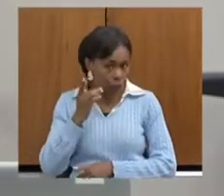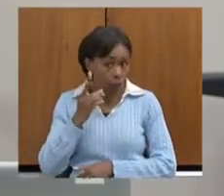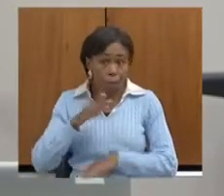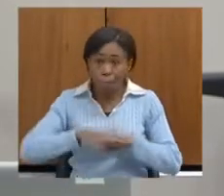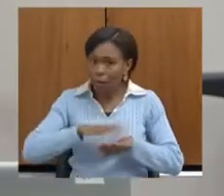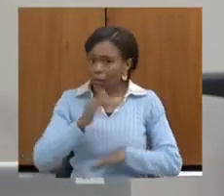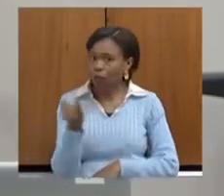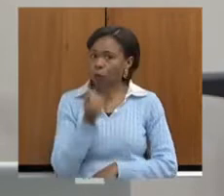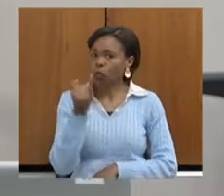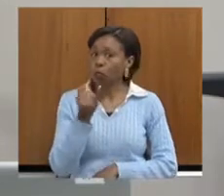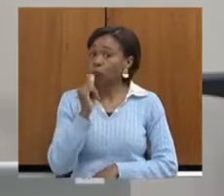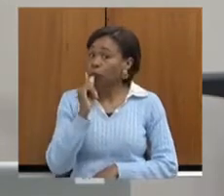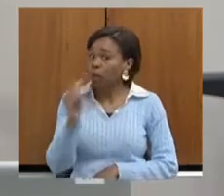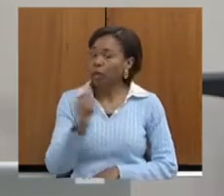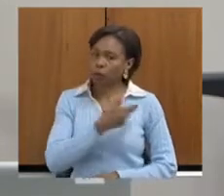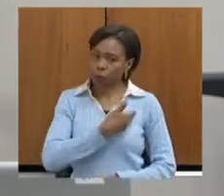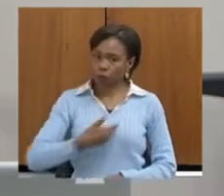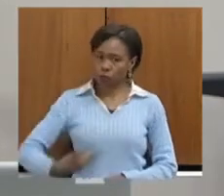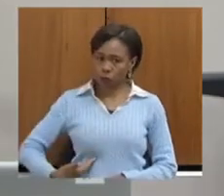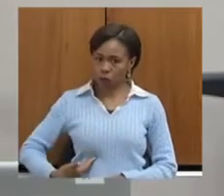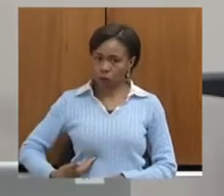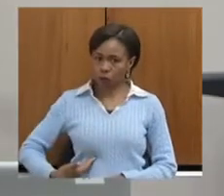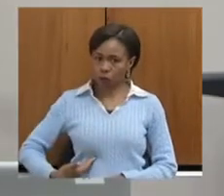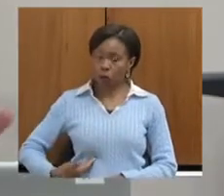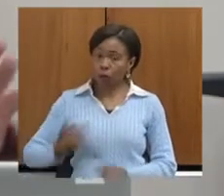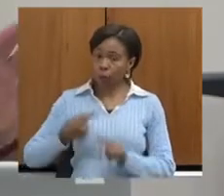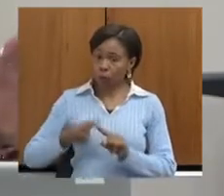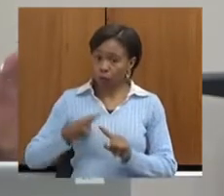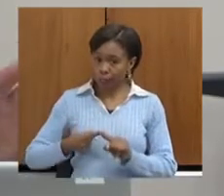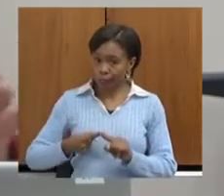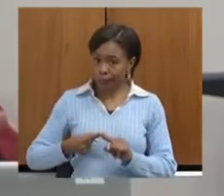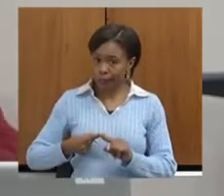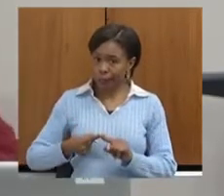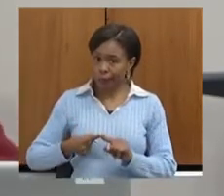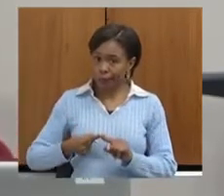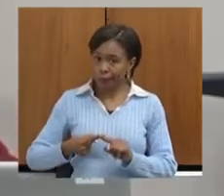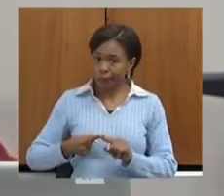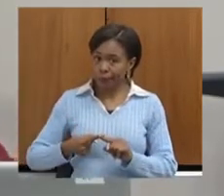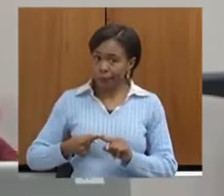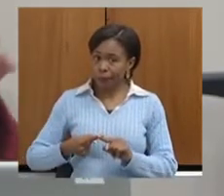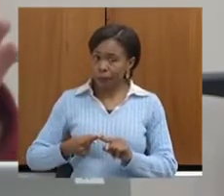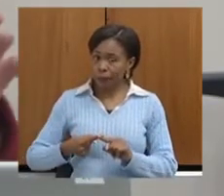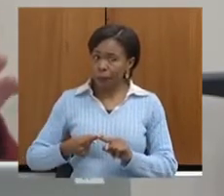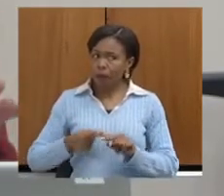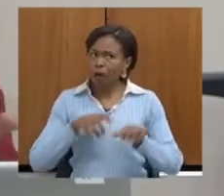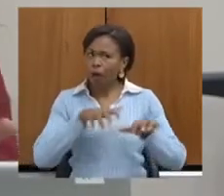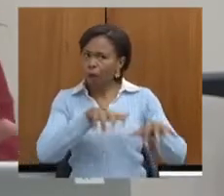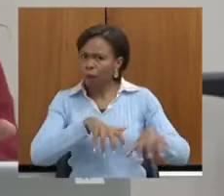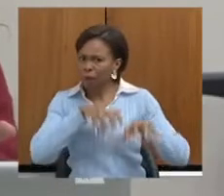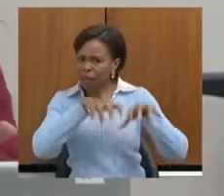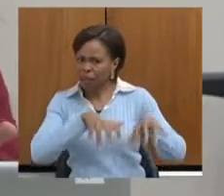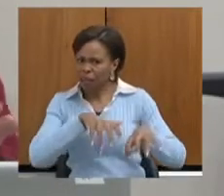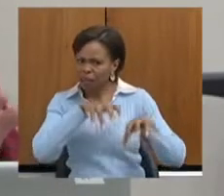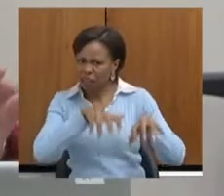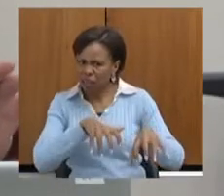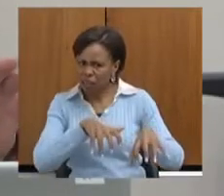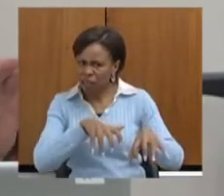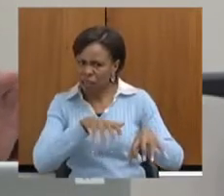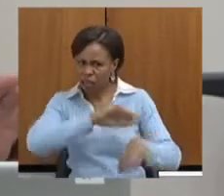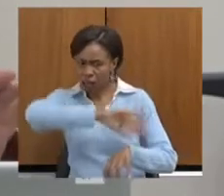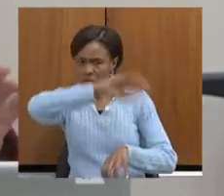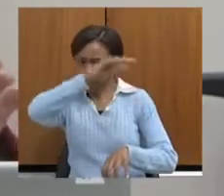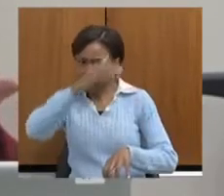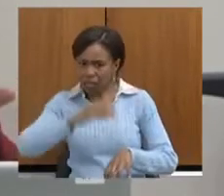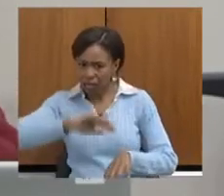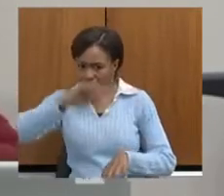que foi um órgão é que há entre Minera a serra e proteger a serra o